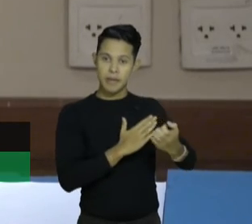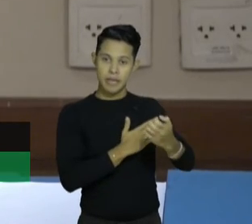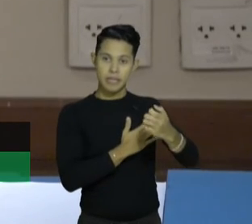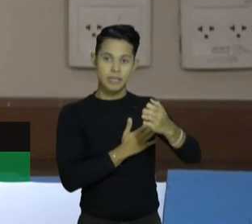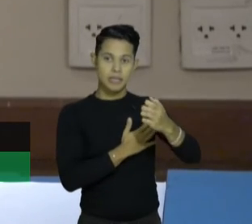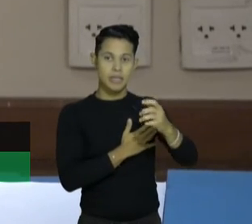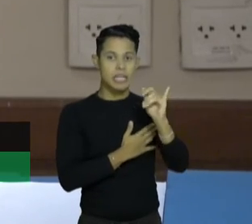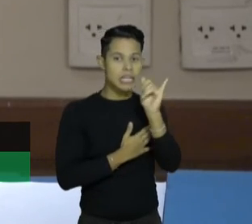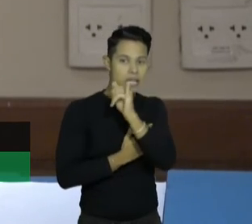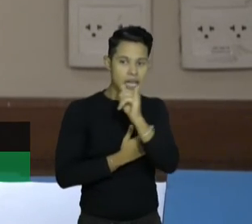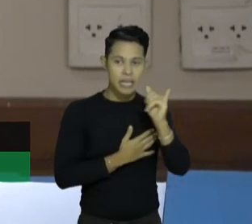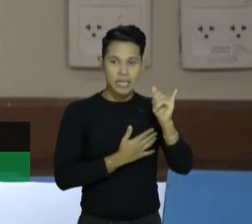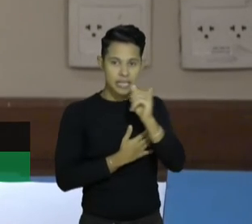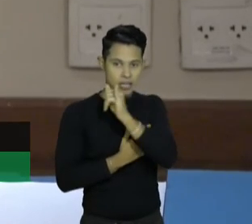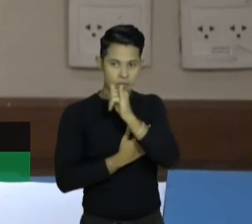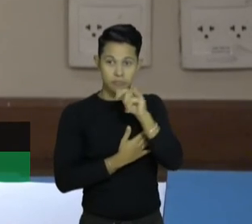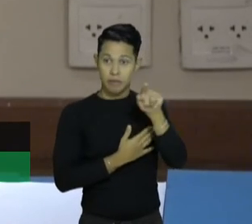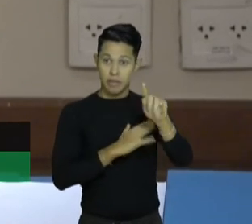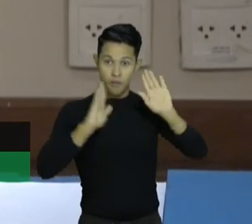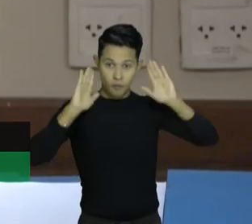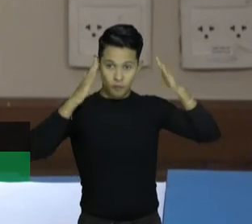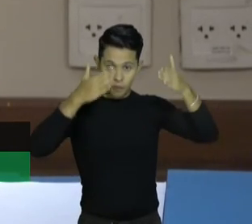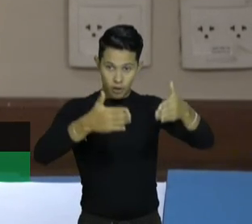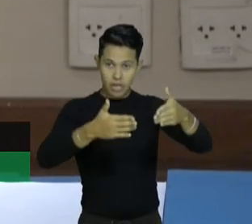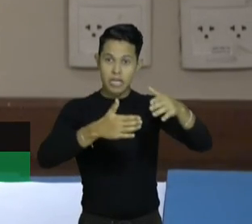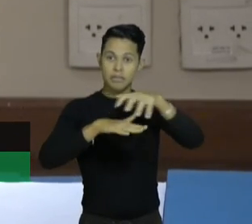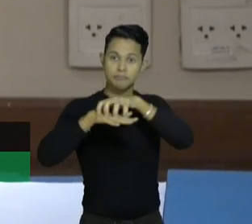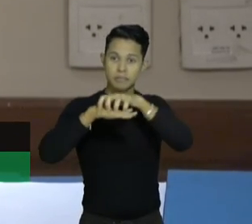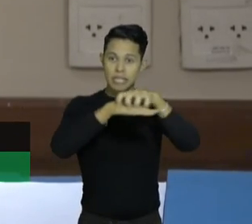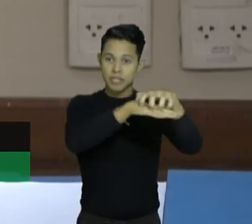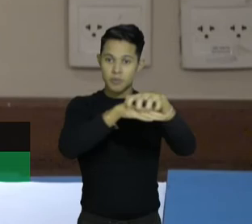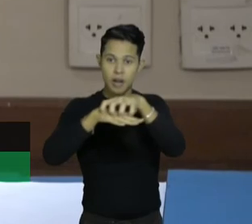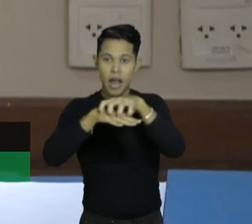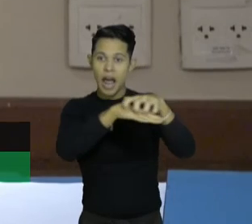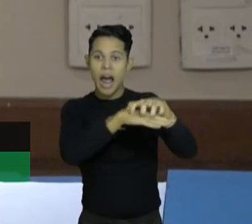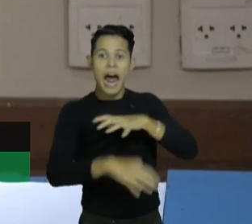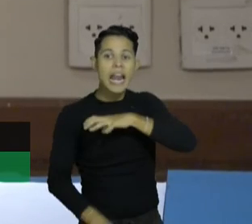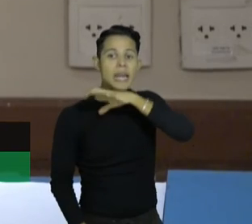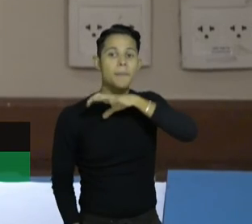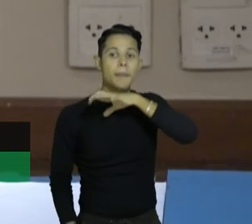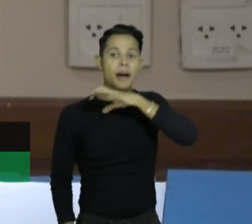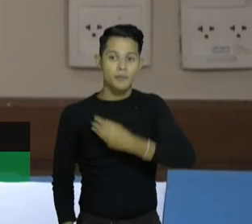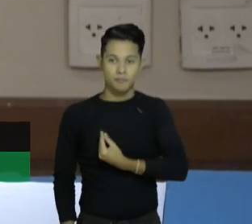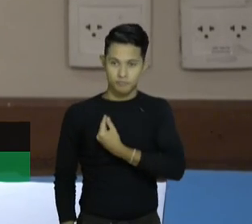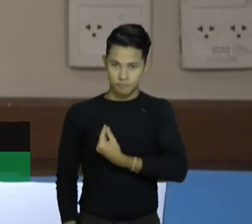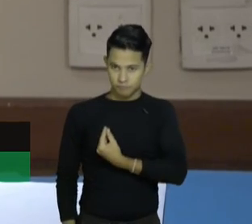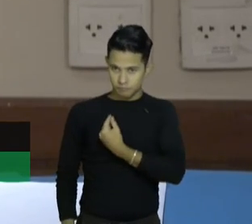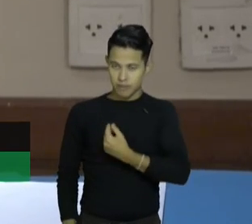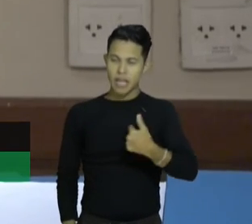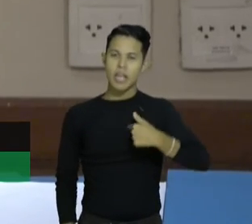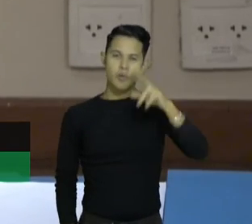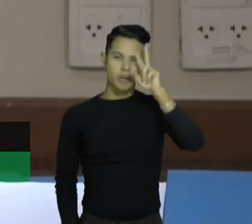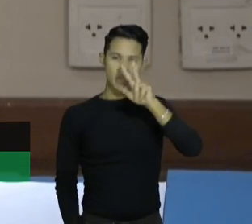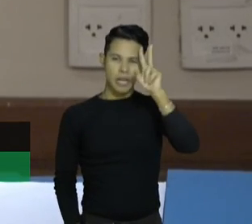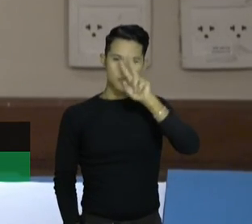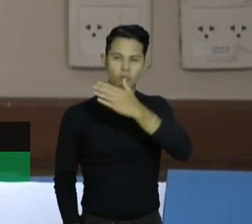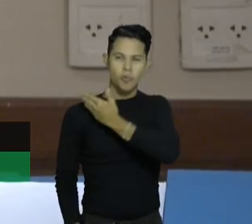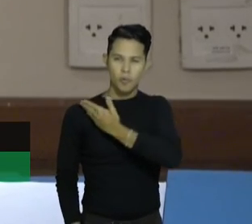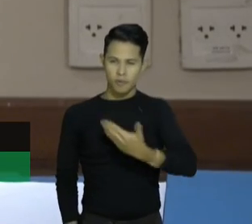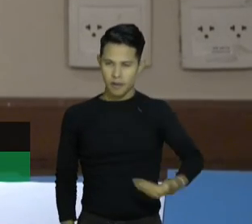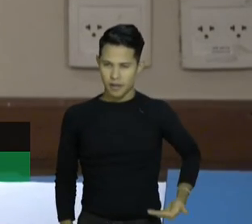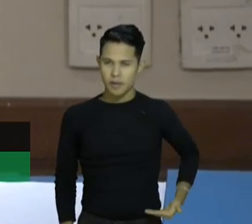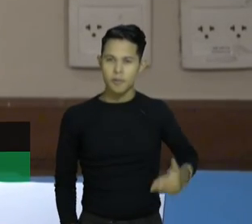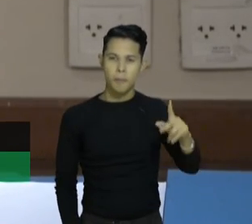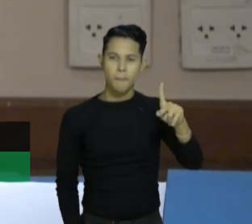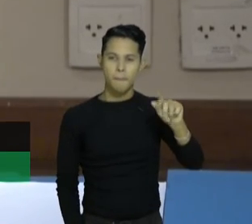transportar animais vivos né ela lá do da região do Vêneto né e e eu lembro que na época era governo Pavan né e o